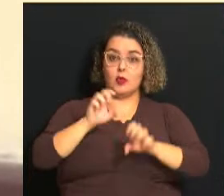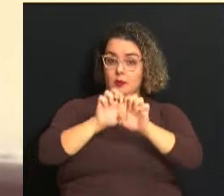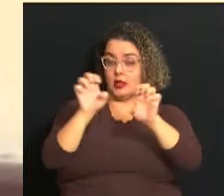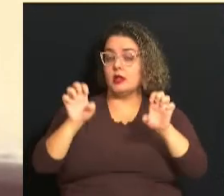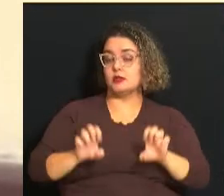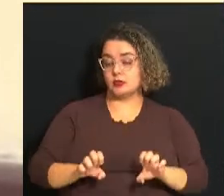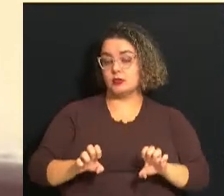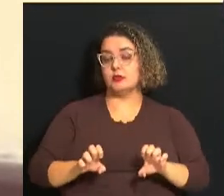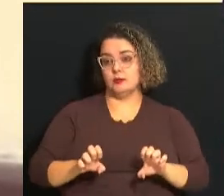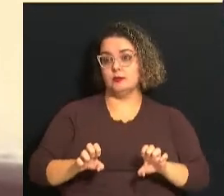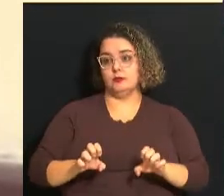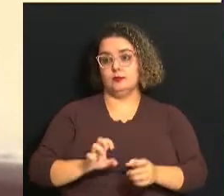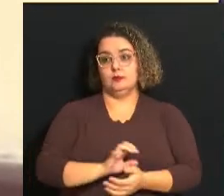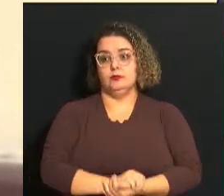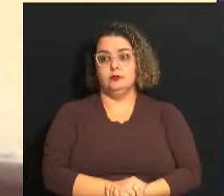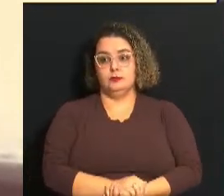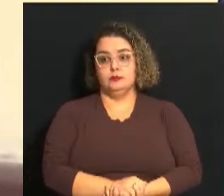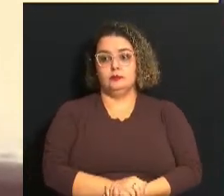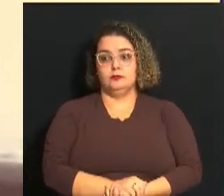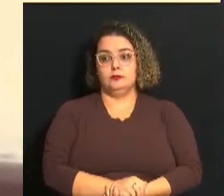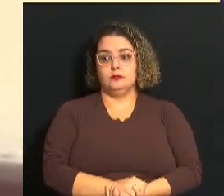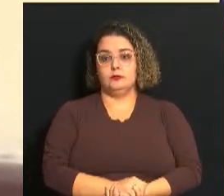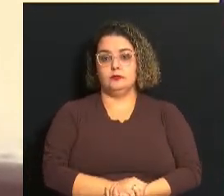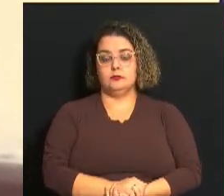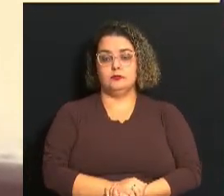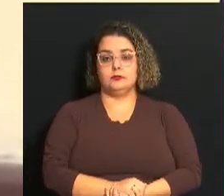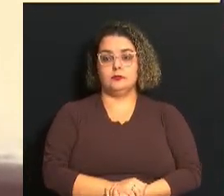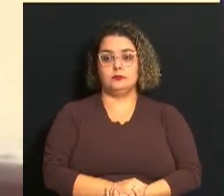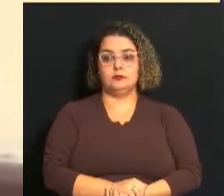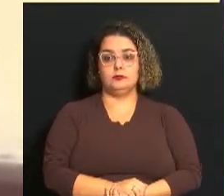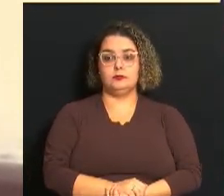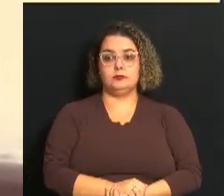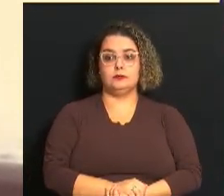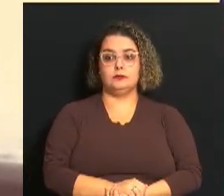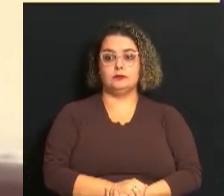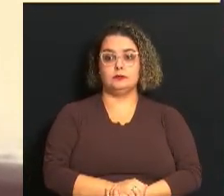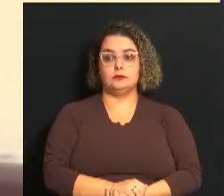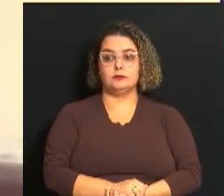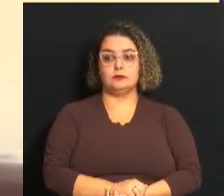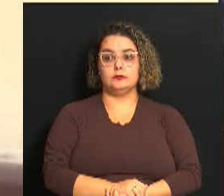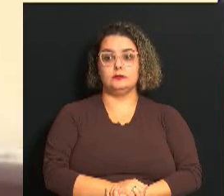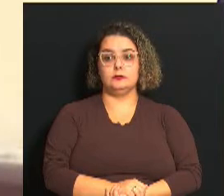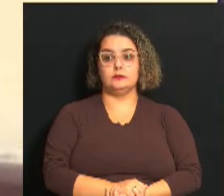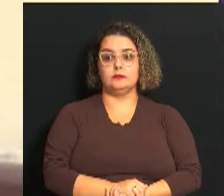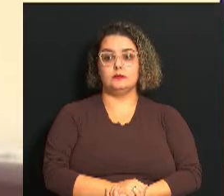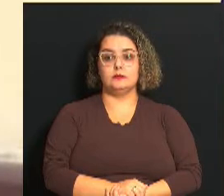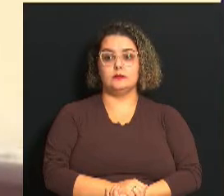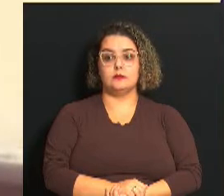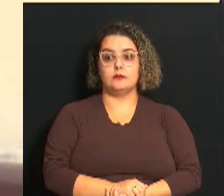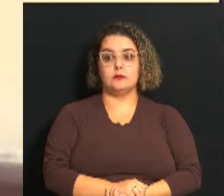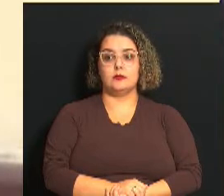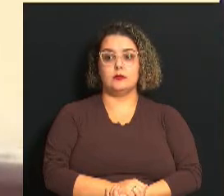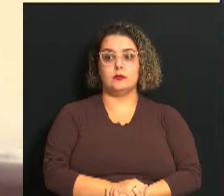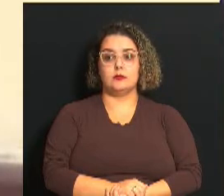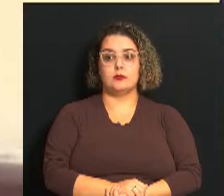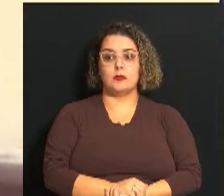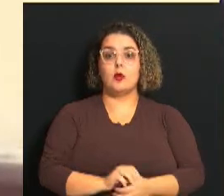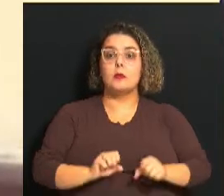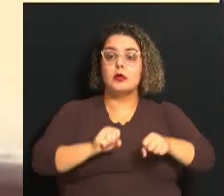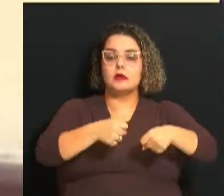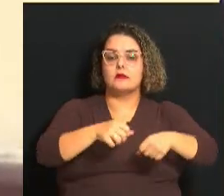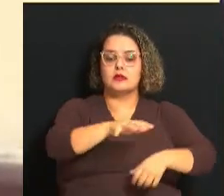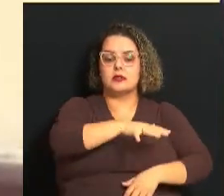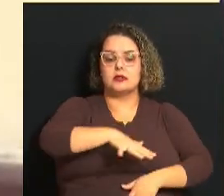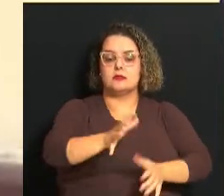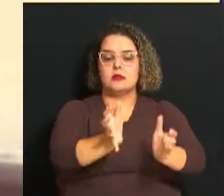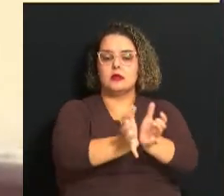né por conta da resistência em se estipular uma defesa da classe trabalhadora né